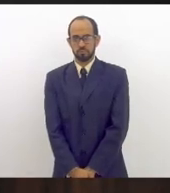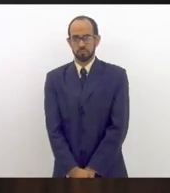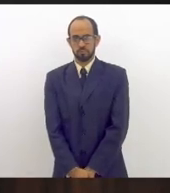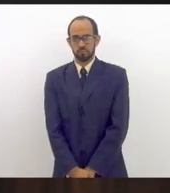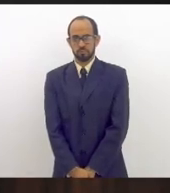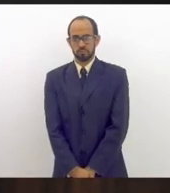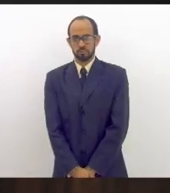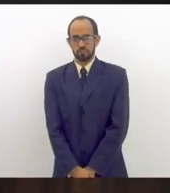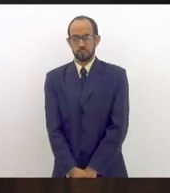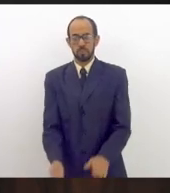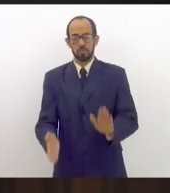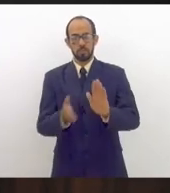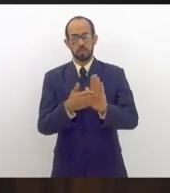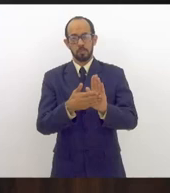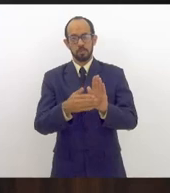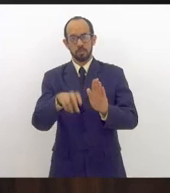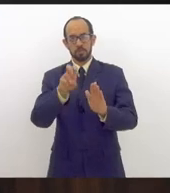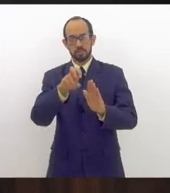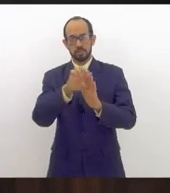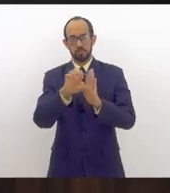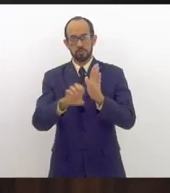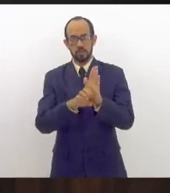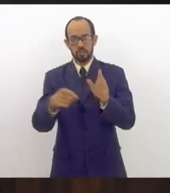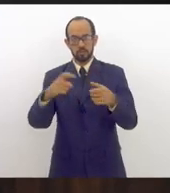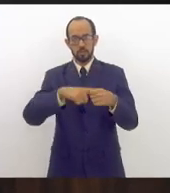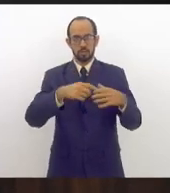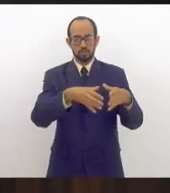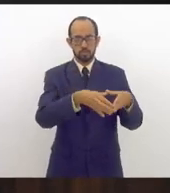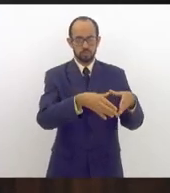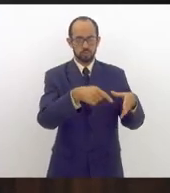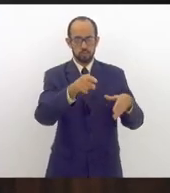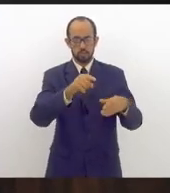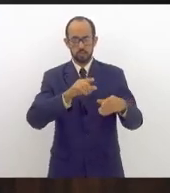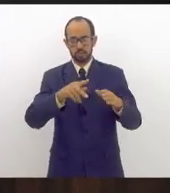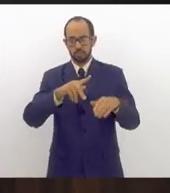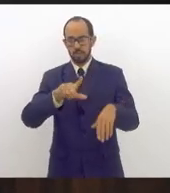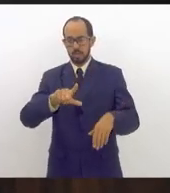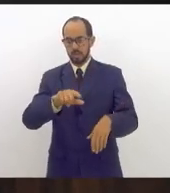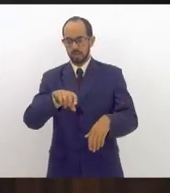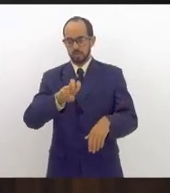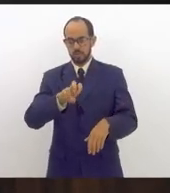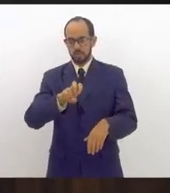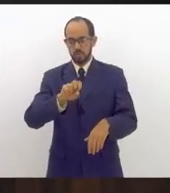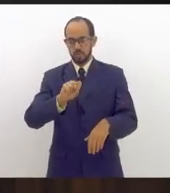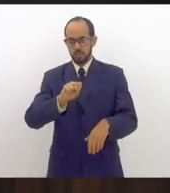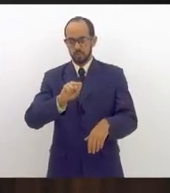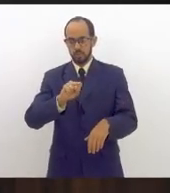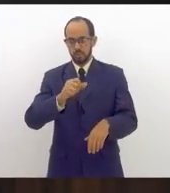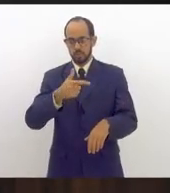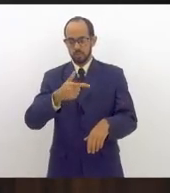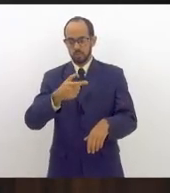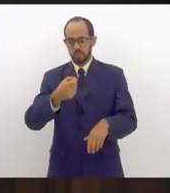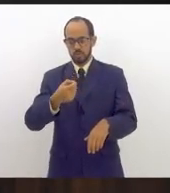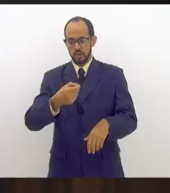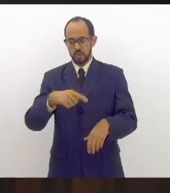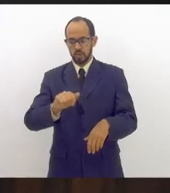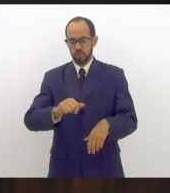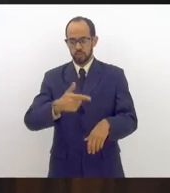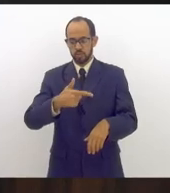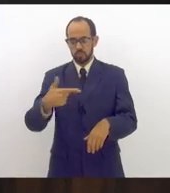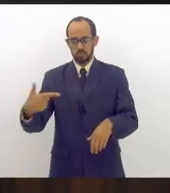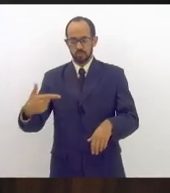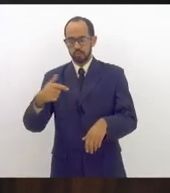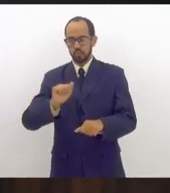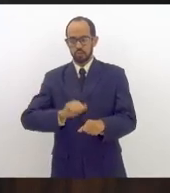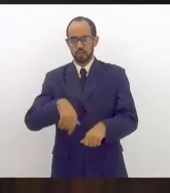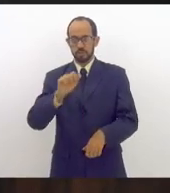Presidente, proposta recebeu 5 emendas e retorna às comissões. Projeto de lei 5820 de 22, de autoria da deputada Zeidan, que autoriza